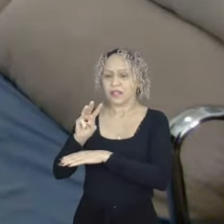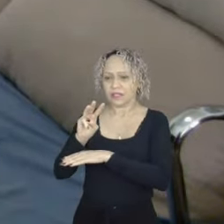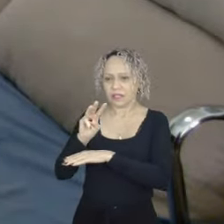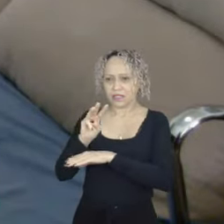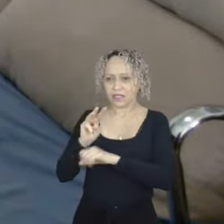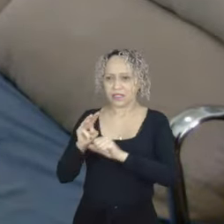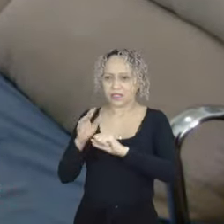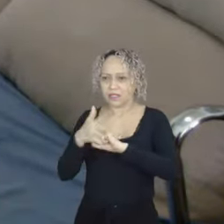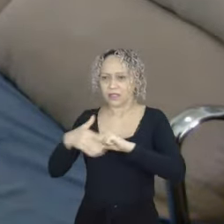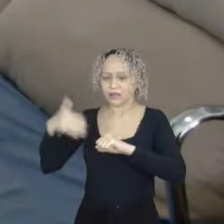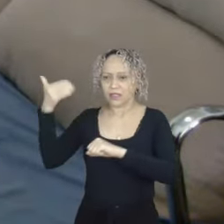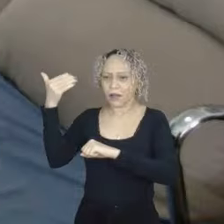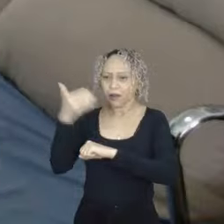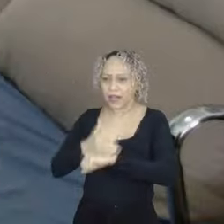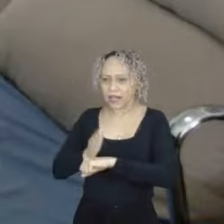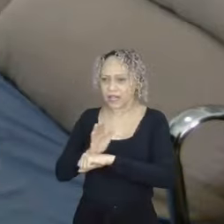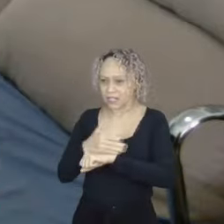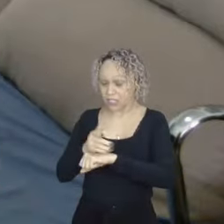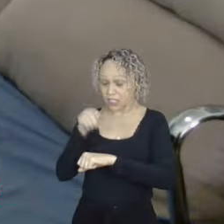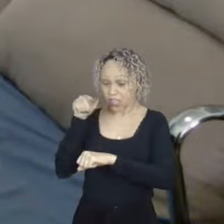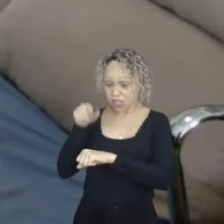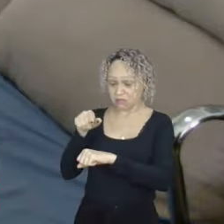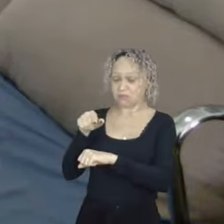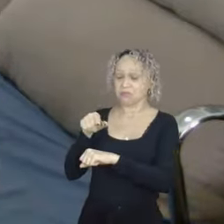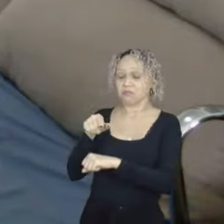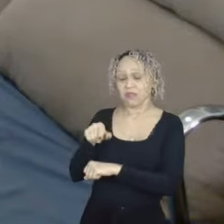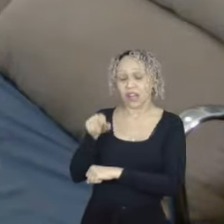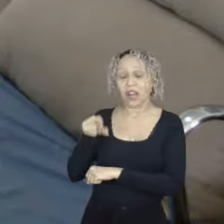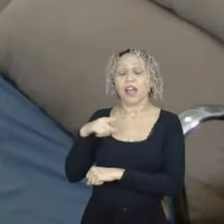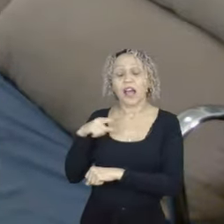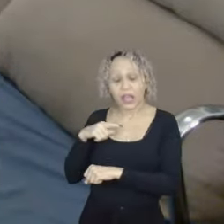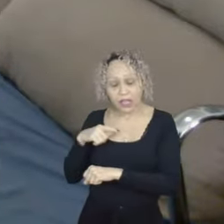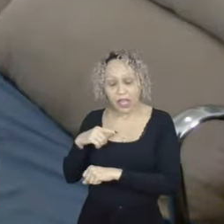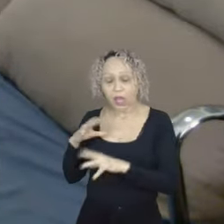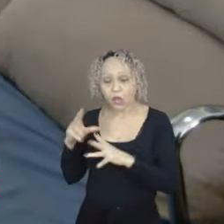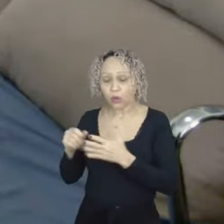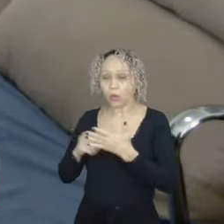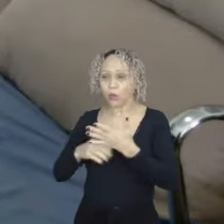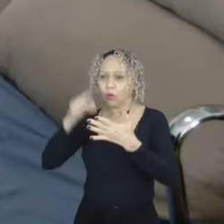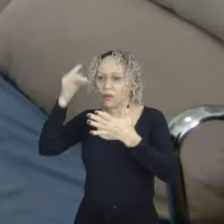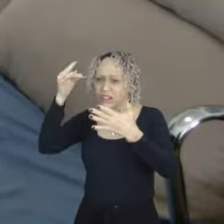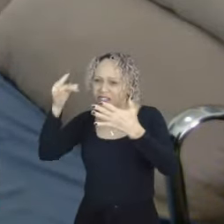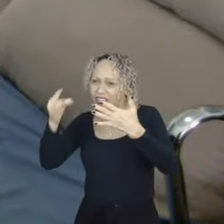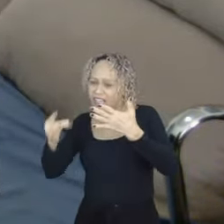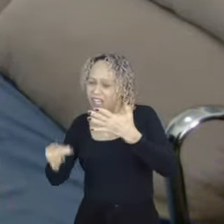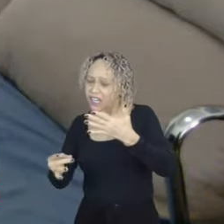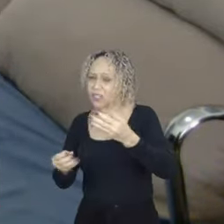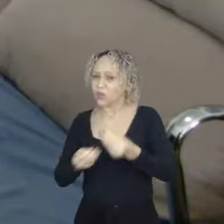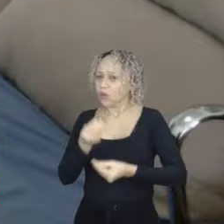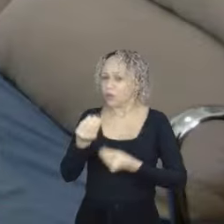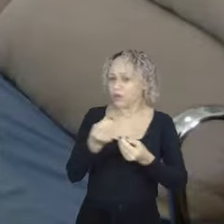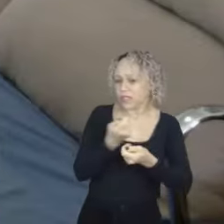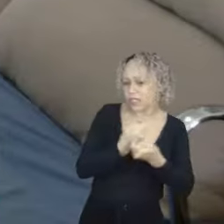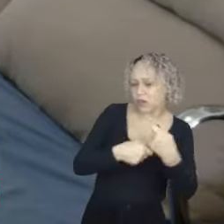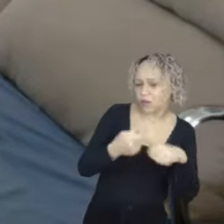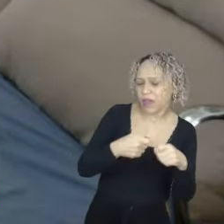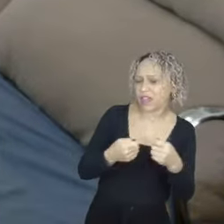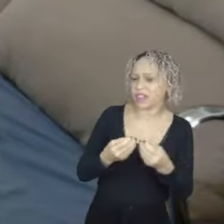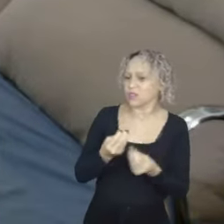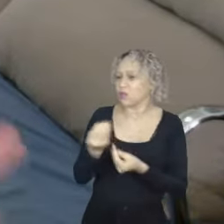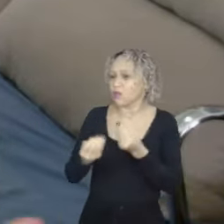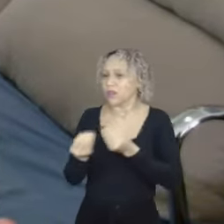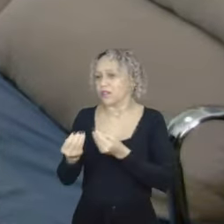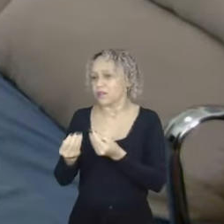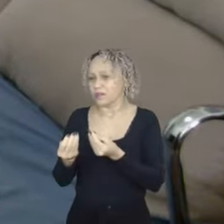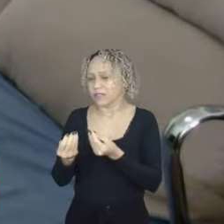feitos os financiamentos da proteção das florestas, né? Como é que vai ser o trabalho do mercado de carbono aí, os acordos que estão previstos aí,